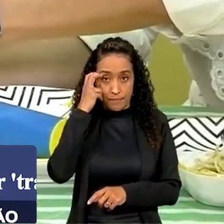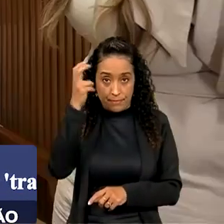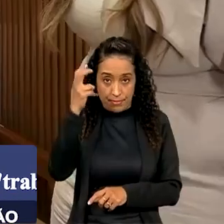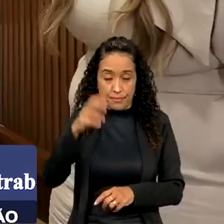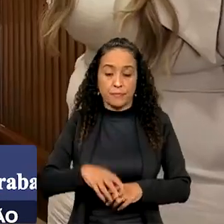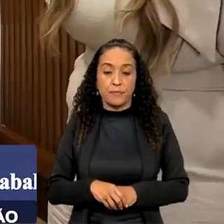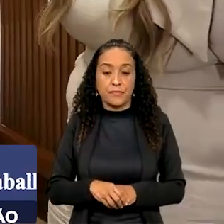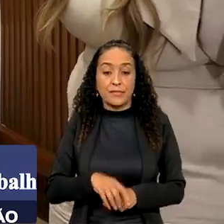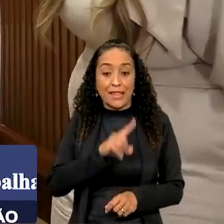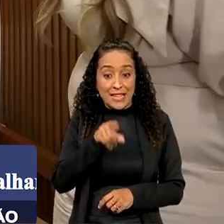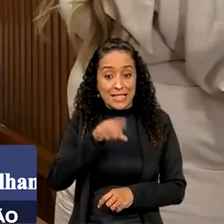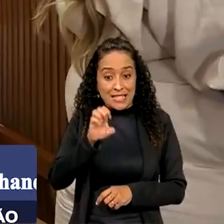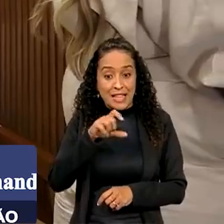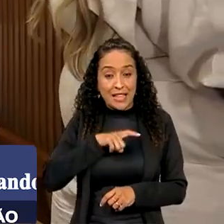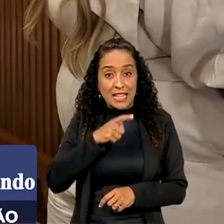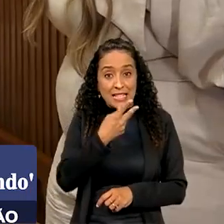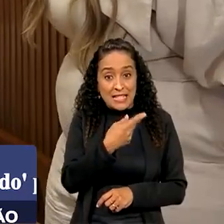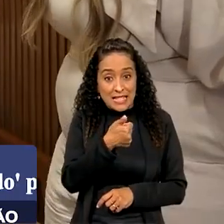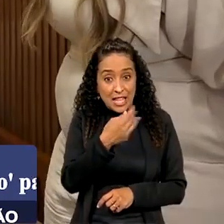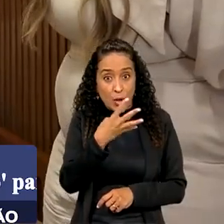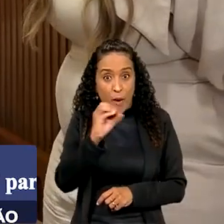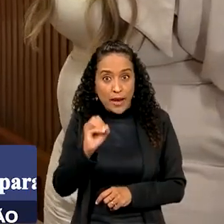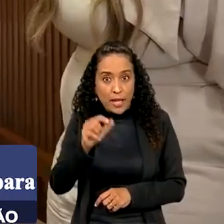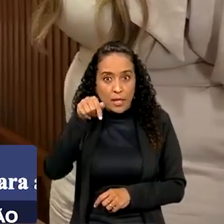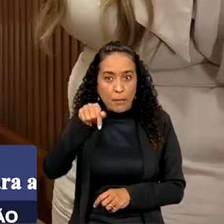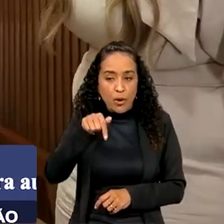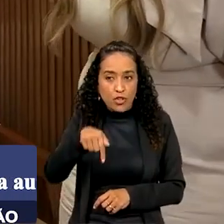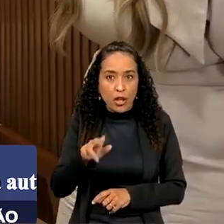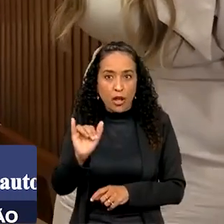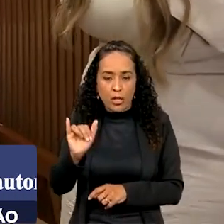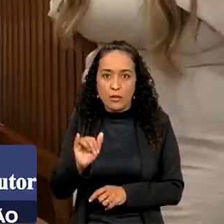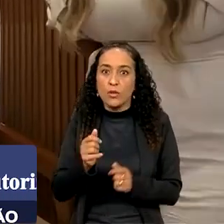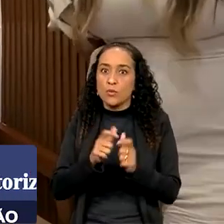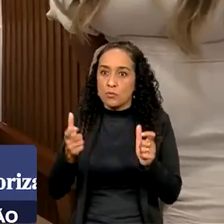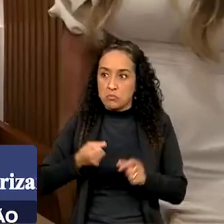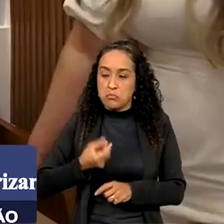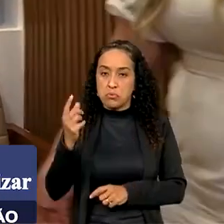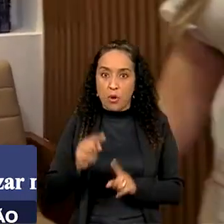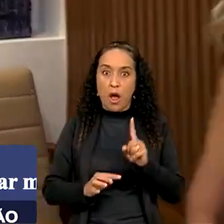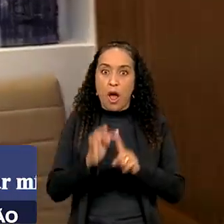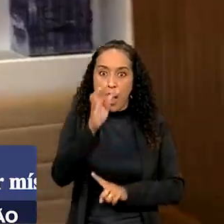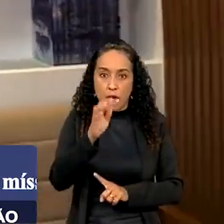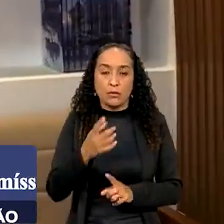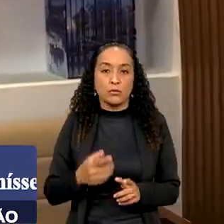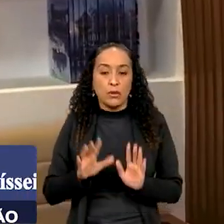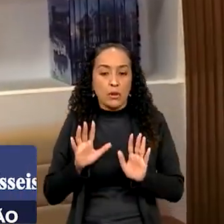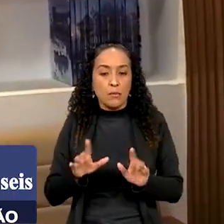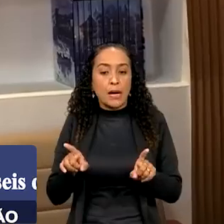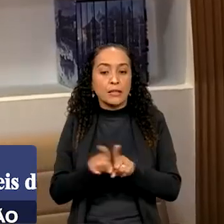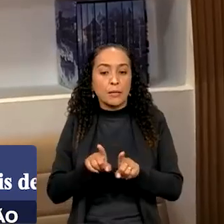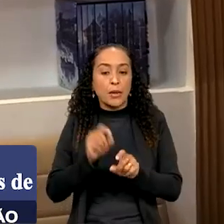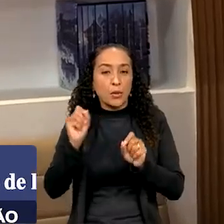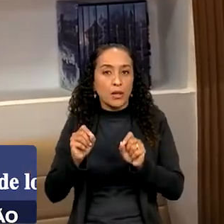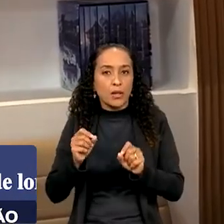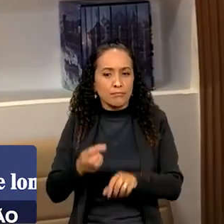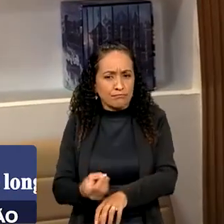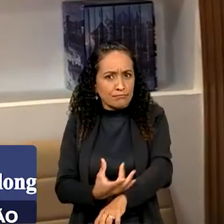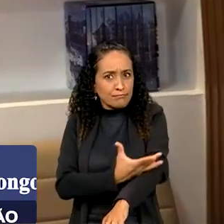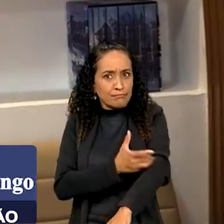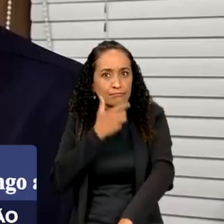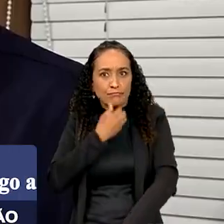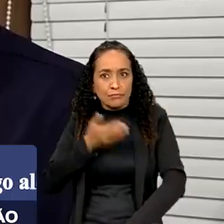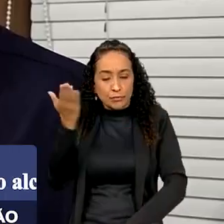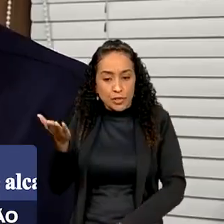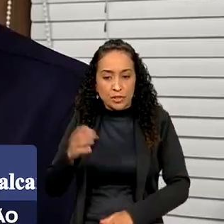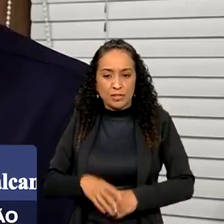inteligência. Zé tem 140 pontos de QI, um número alto, que chama a atenção, mas mexe também com o emocional do